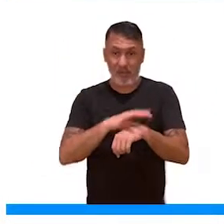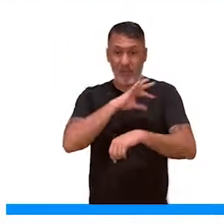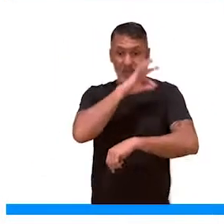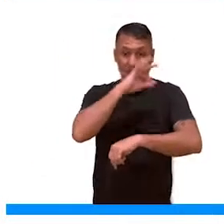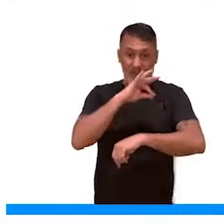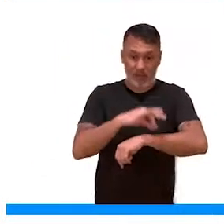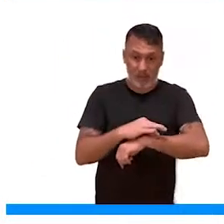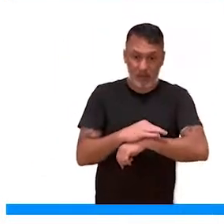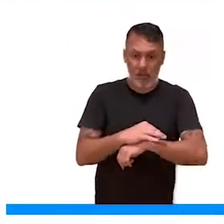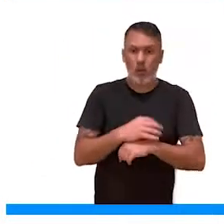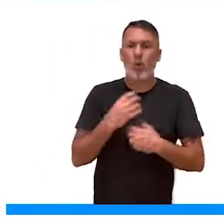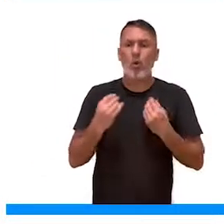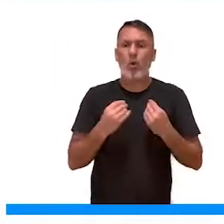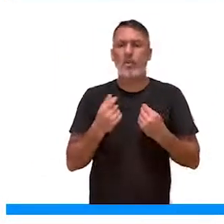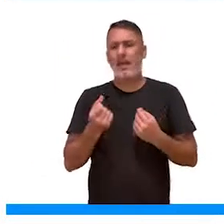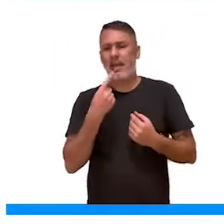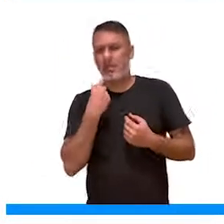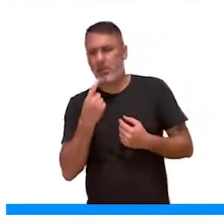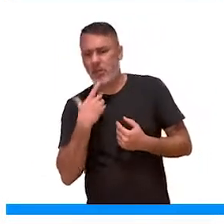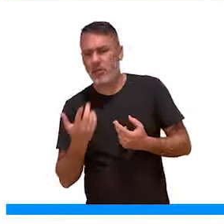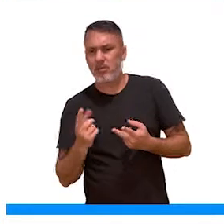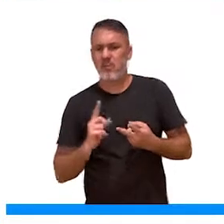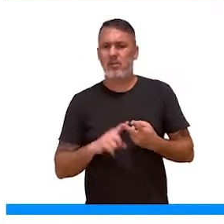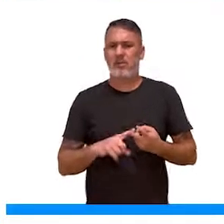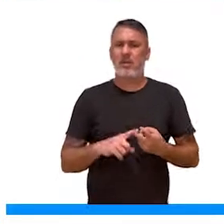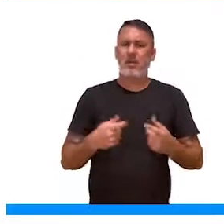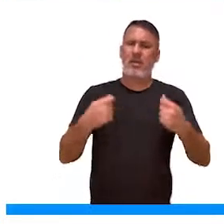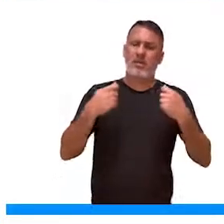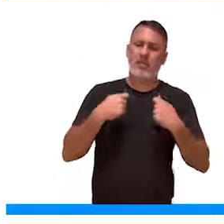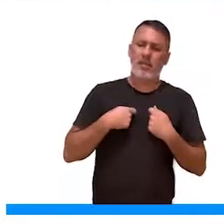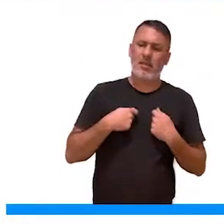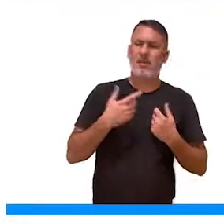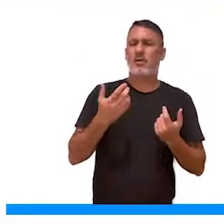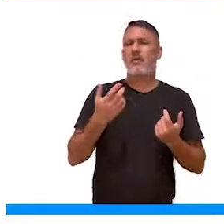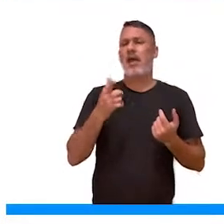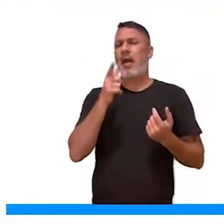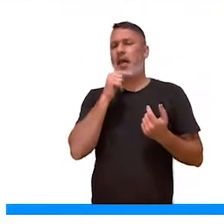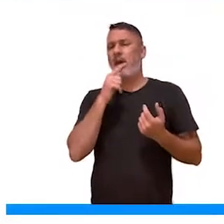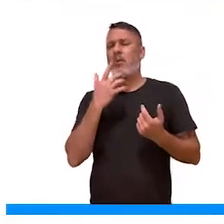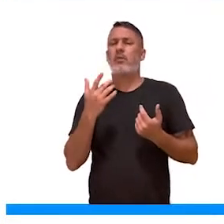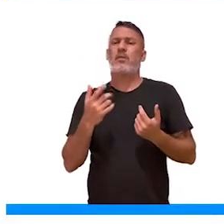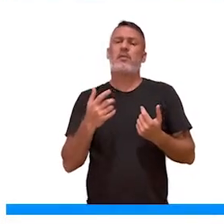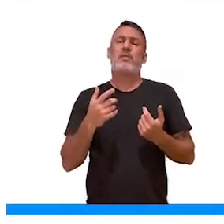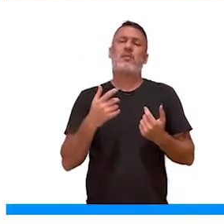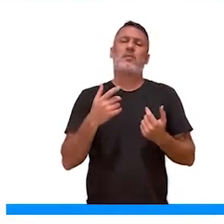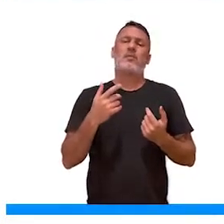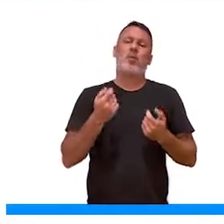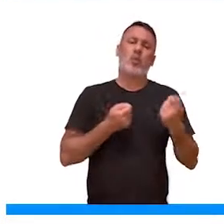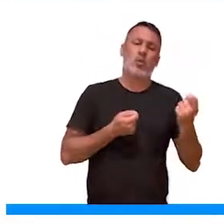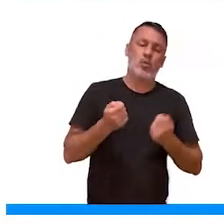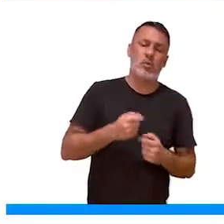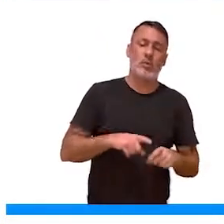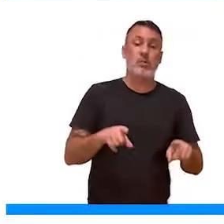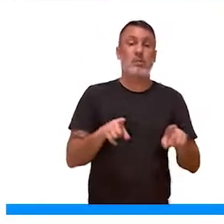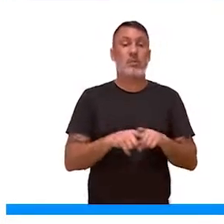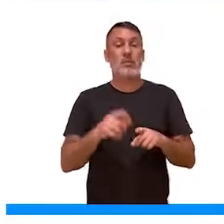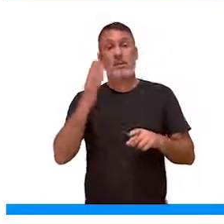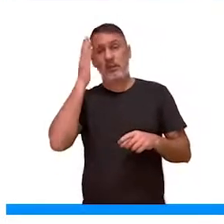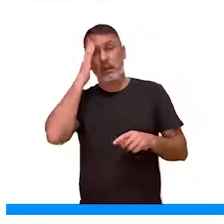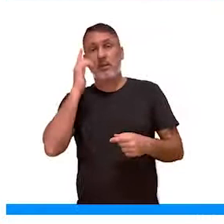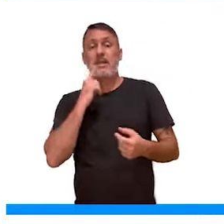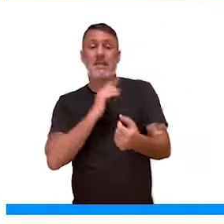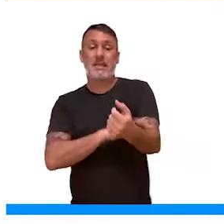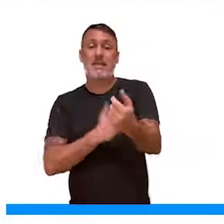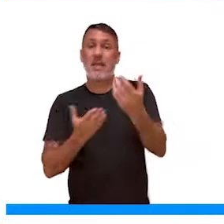consiste em tomar medicamentos, repor a quantidade de líquidos perdidas, fazer um controle do número